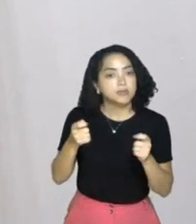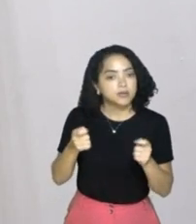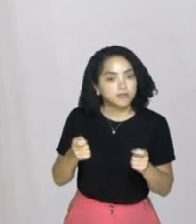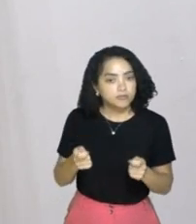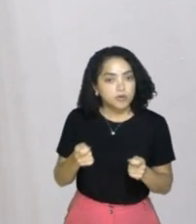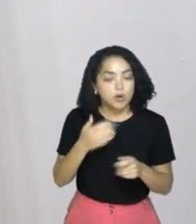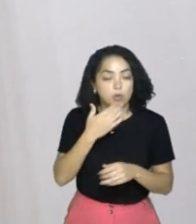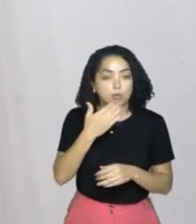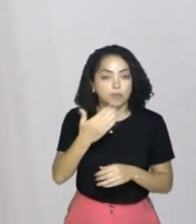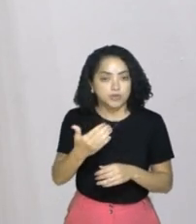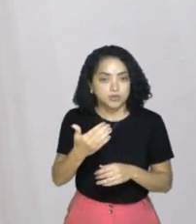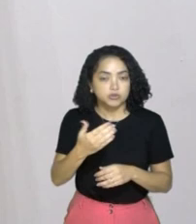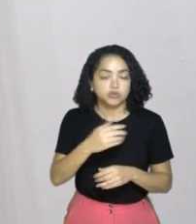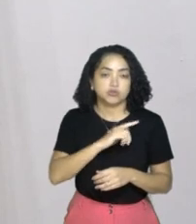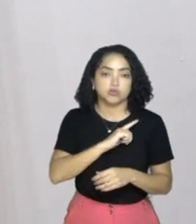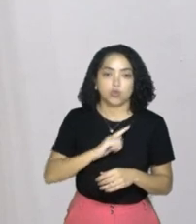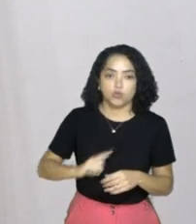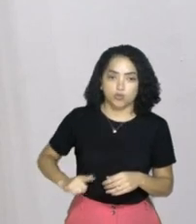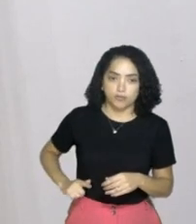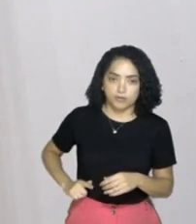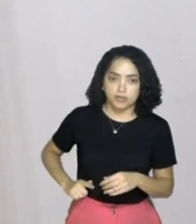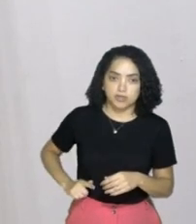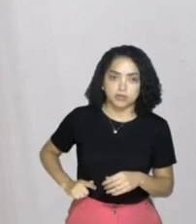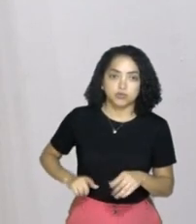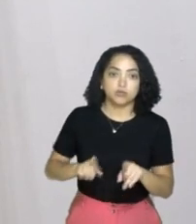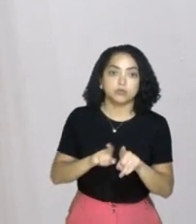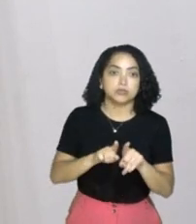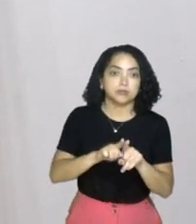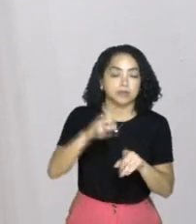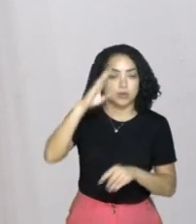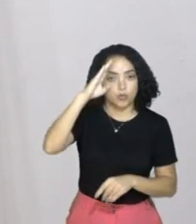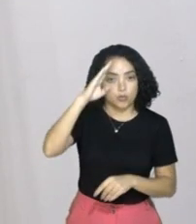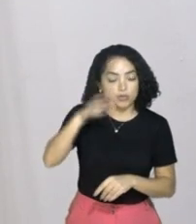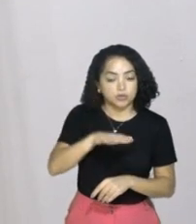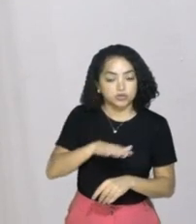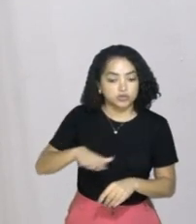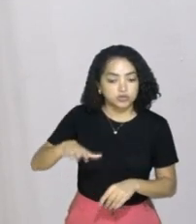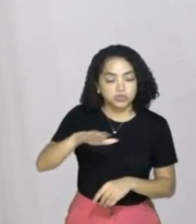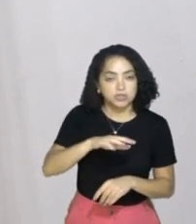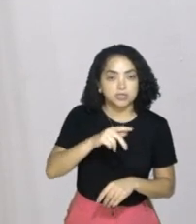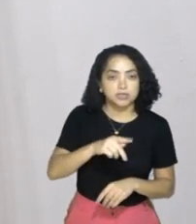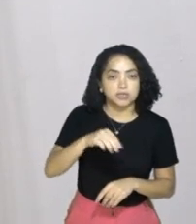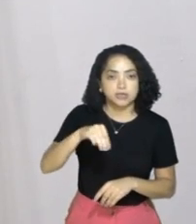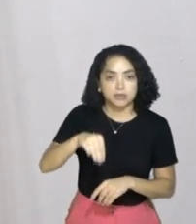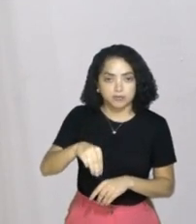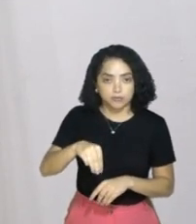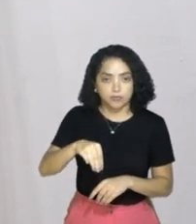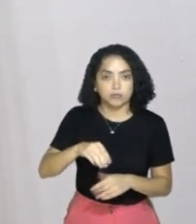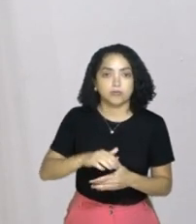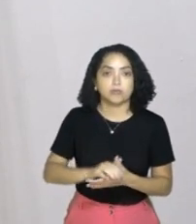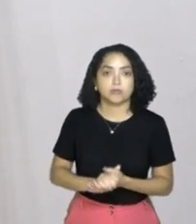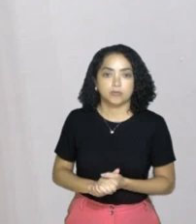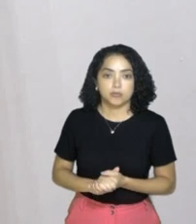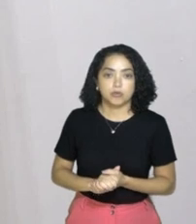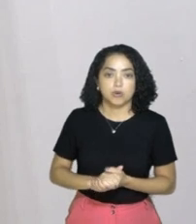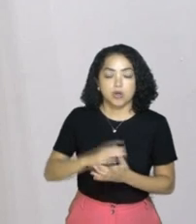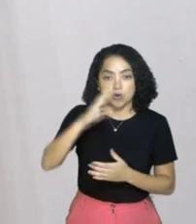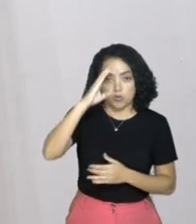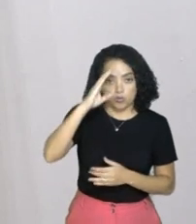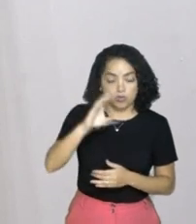o pedido ao Governador Jorginho e ao Comandante Geral da Polícia Militar de Santa Catarina o Coronel